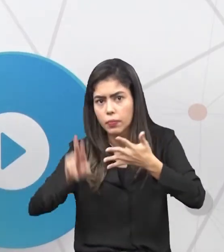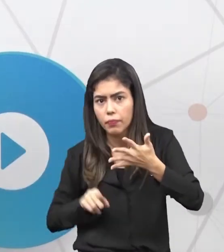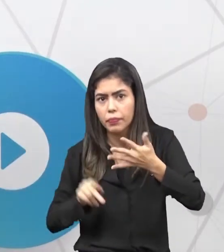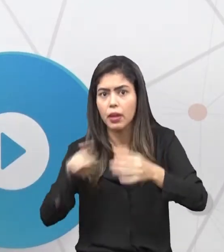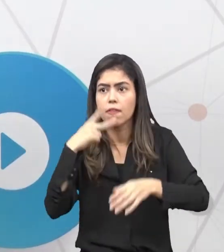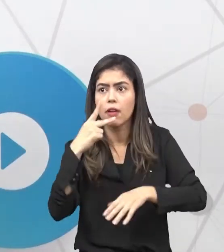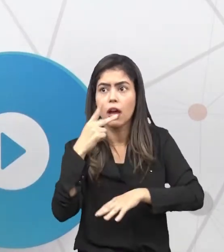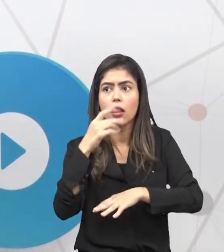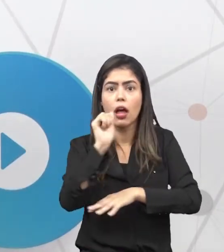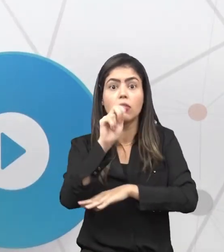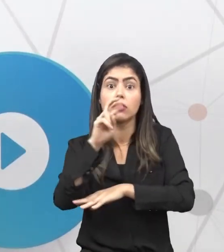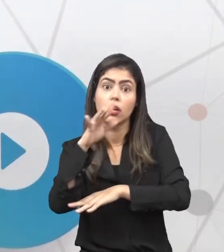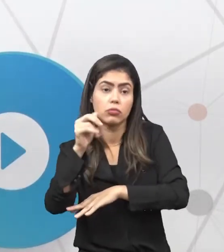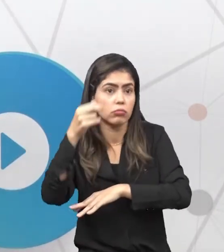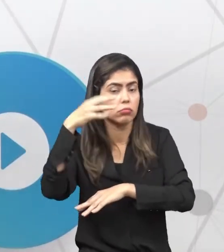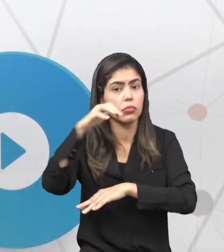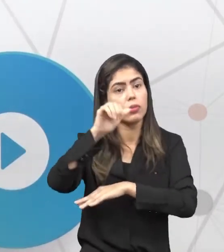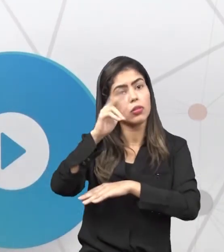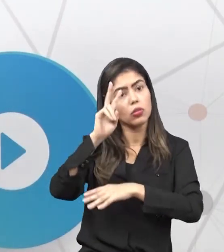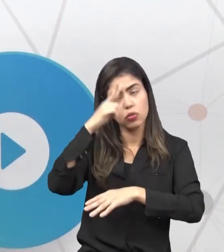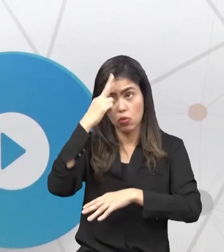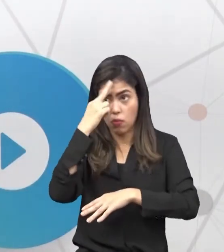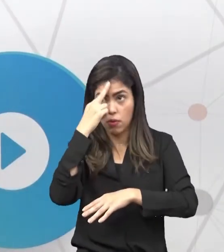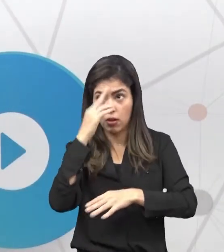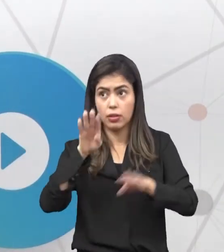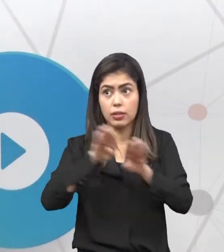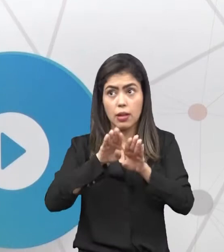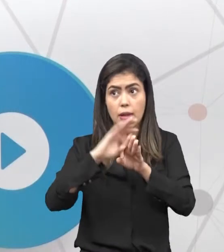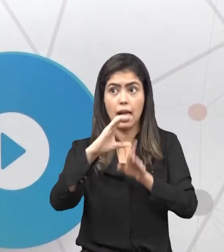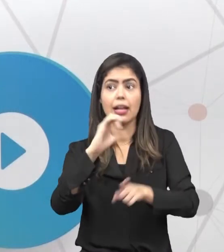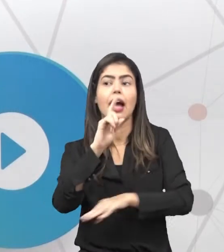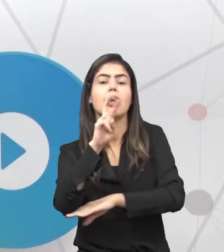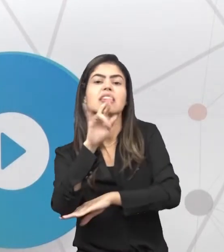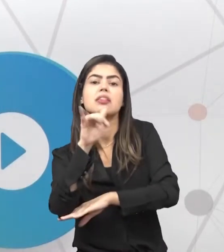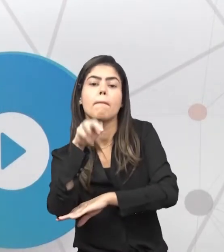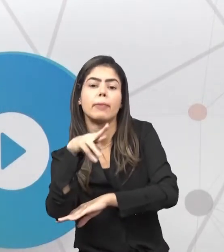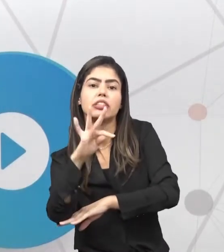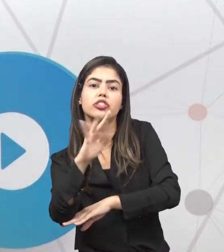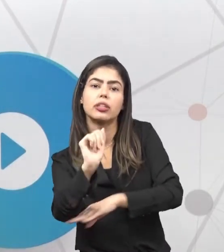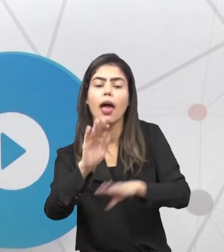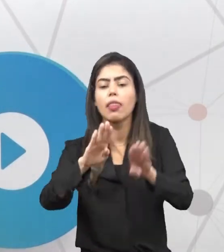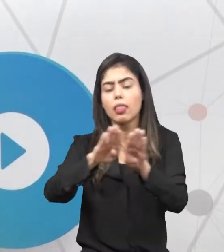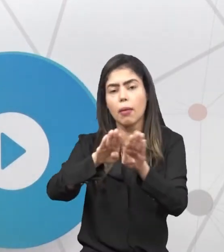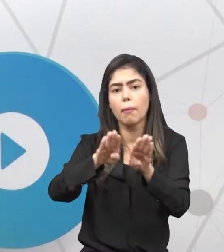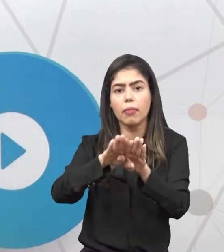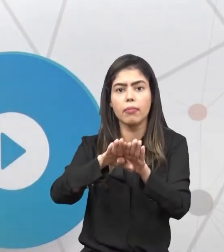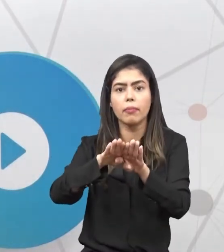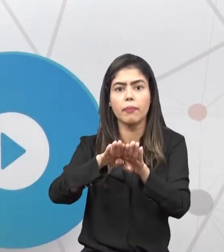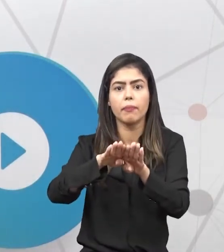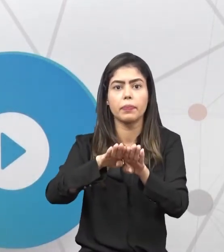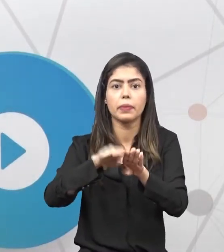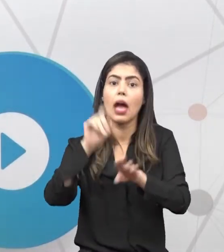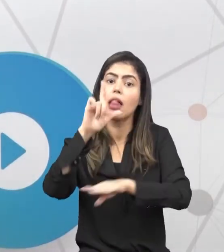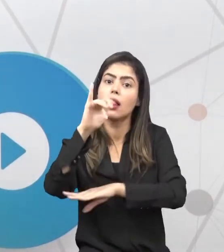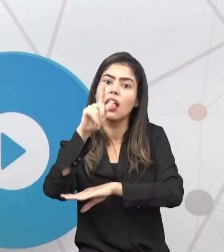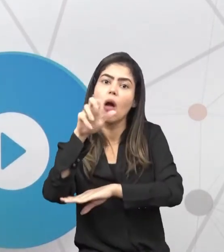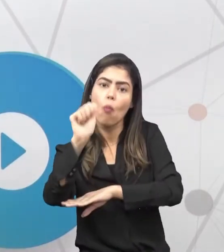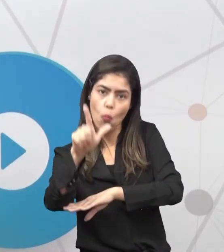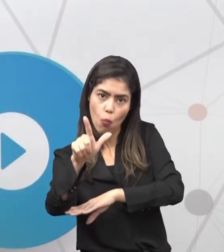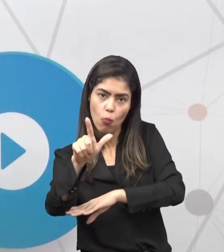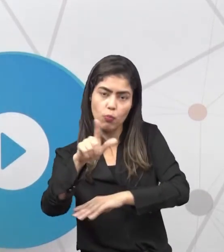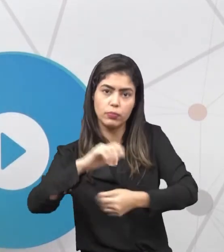Ele fala da autoridade tradicional, da autoridade carismática, né, e também da autoridade